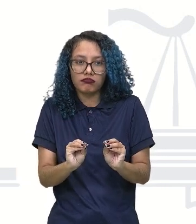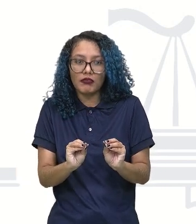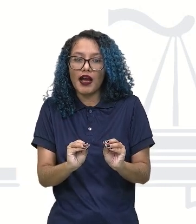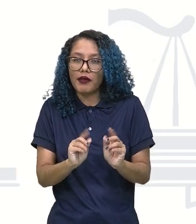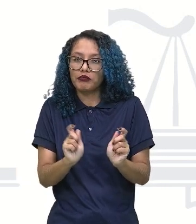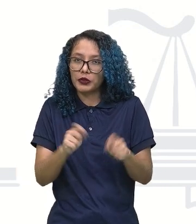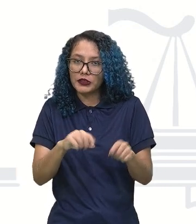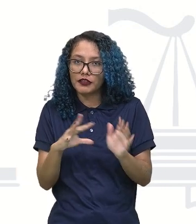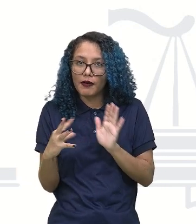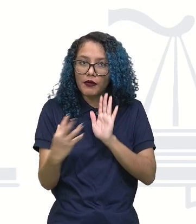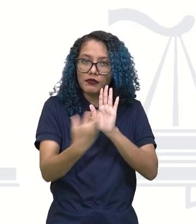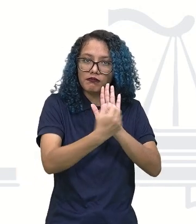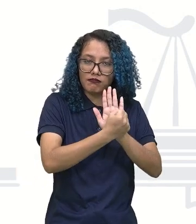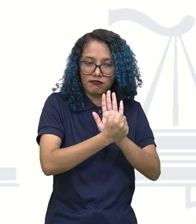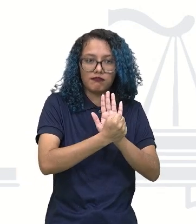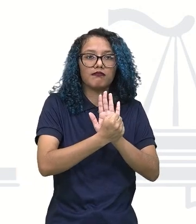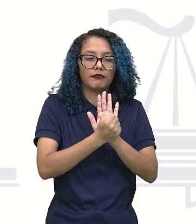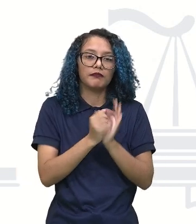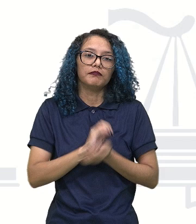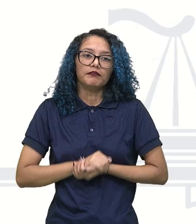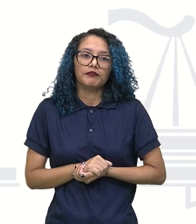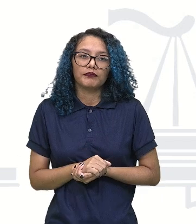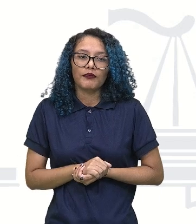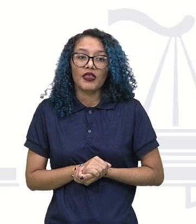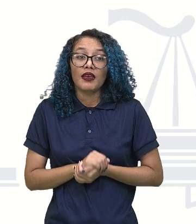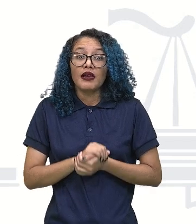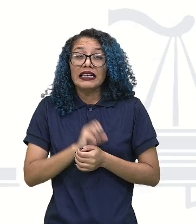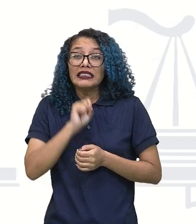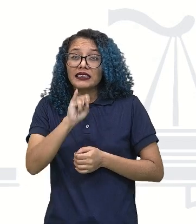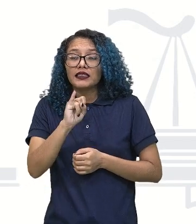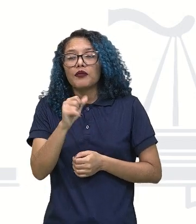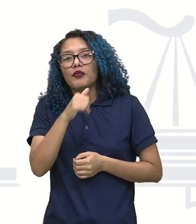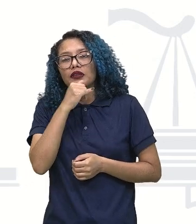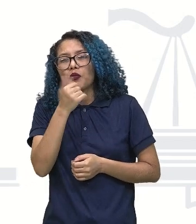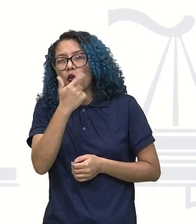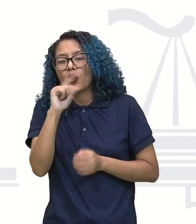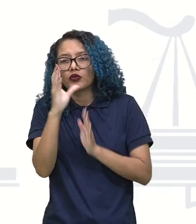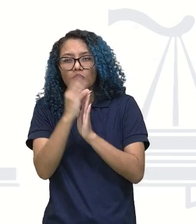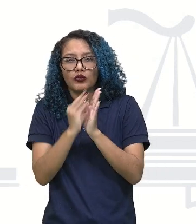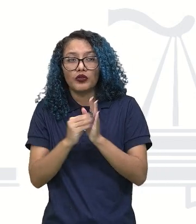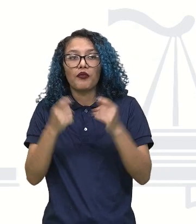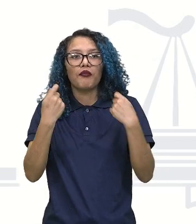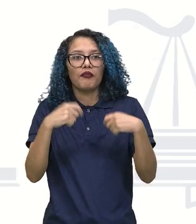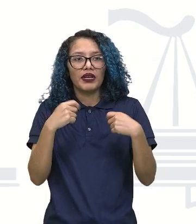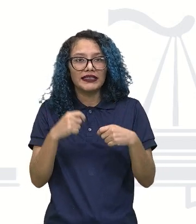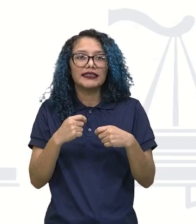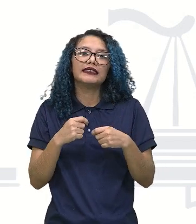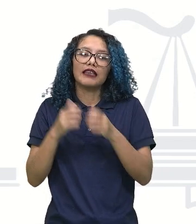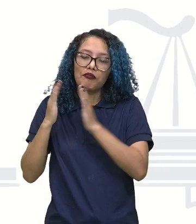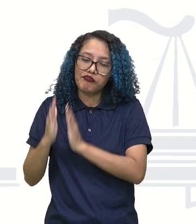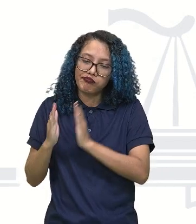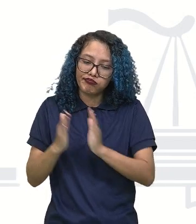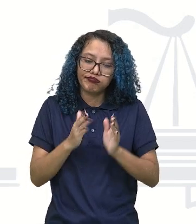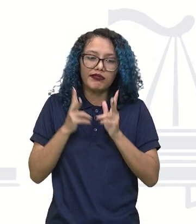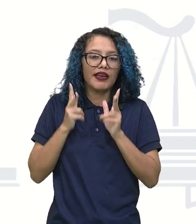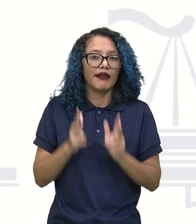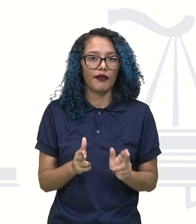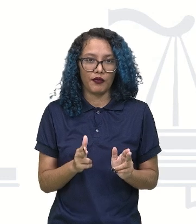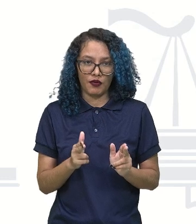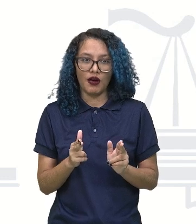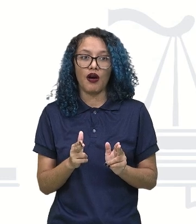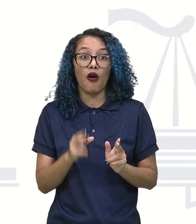né? E caso você precise de adicionar algum outro conteúdo, gente, você vai repetir essa operação. Lembrando que nós estamos falando